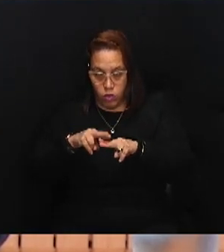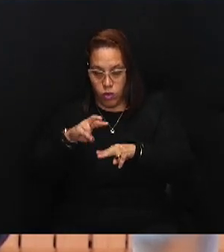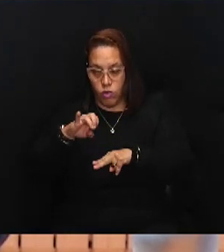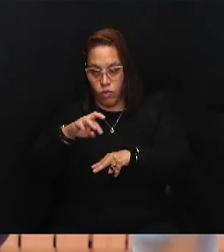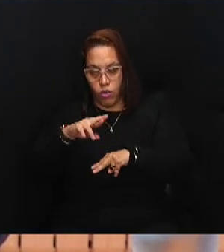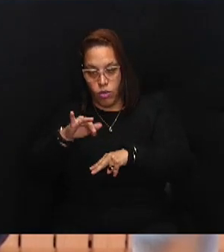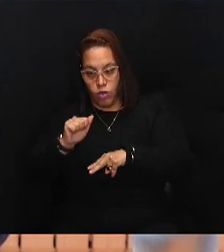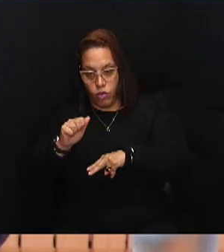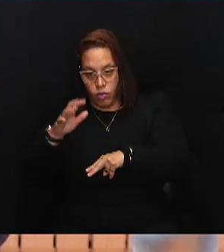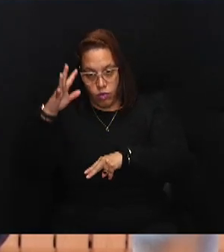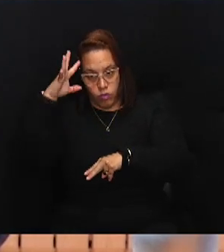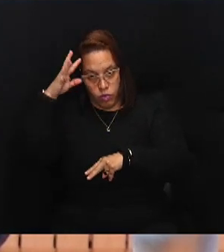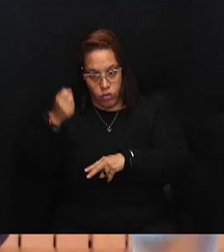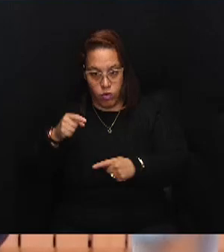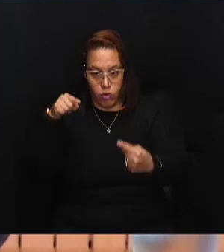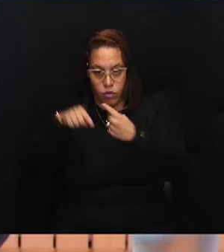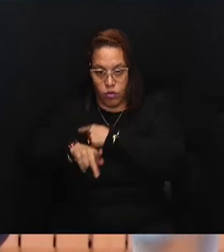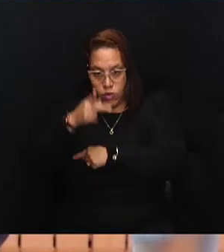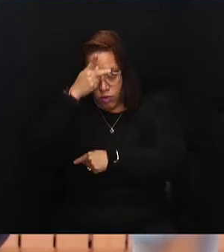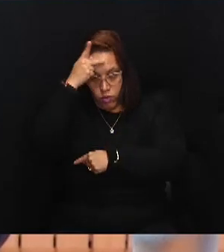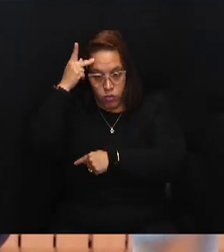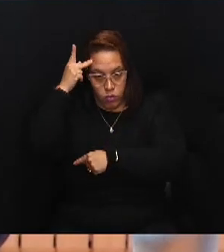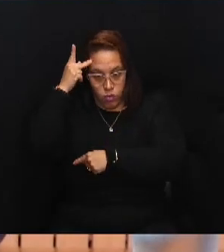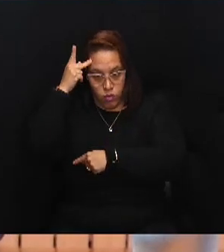conscientização da violência contra a pessoa idosa.